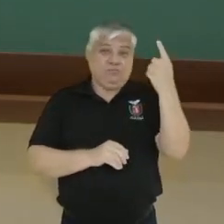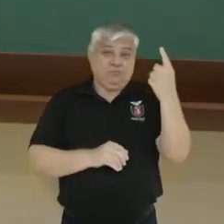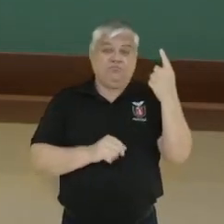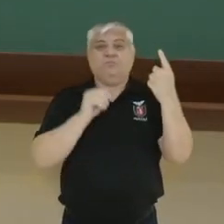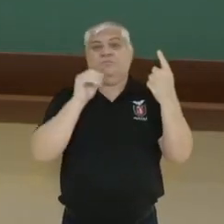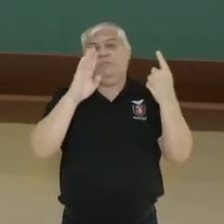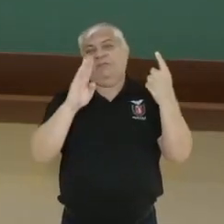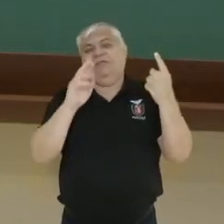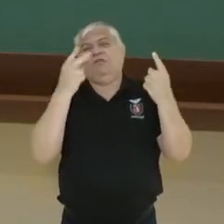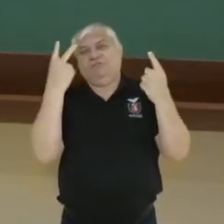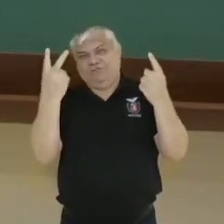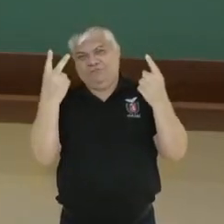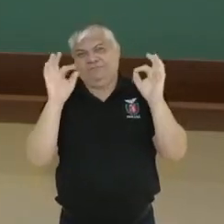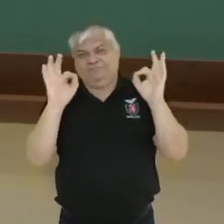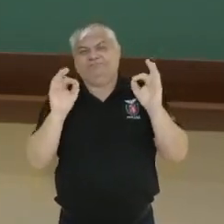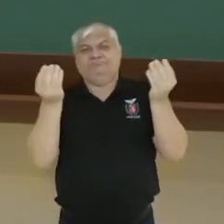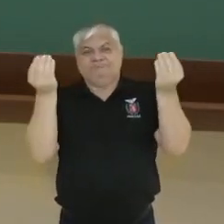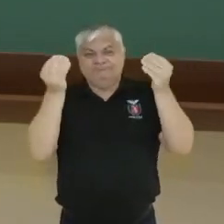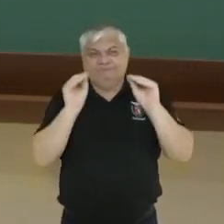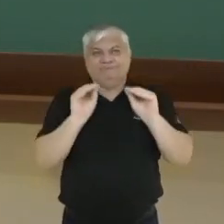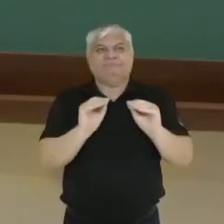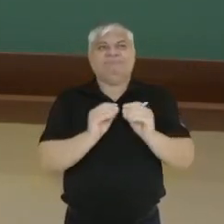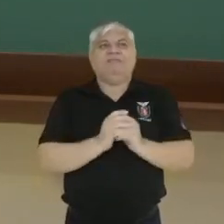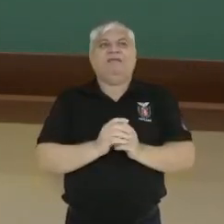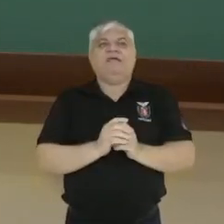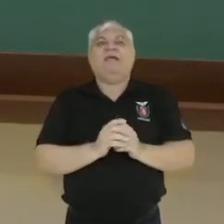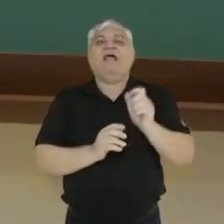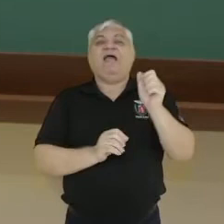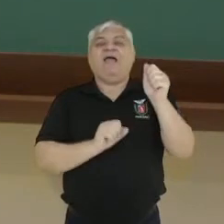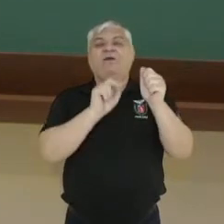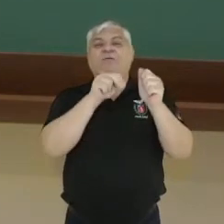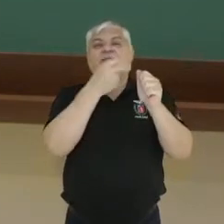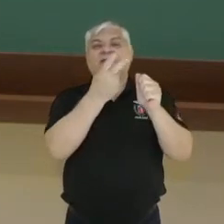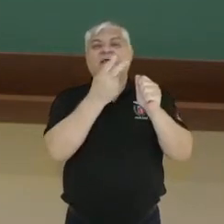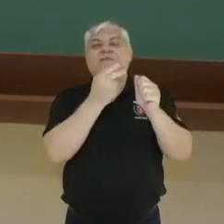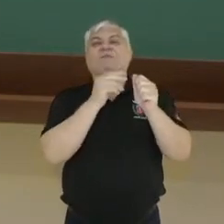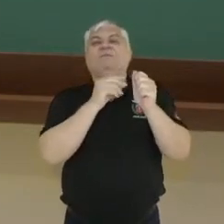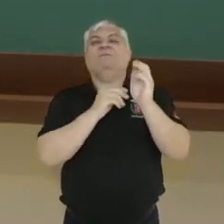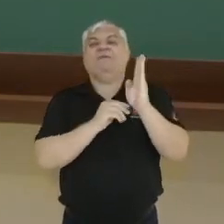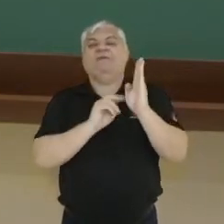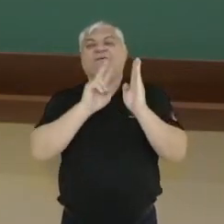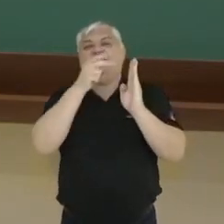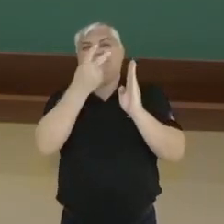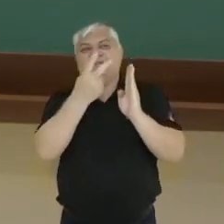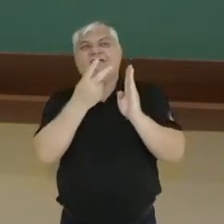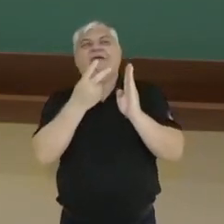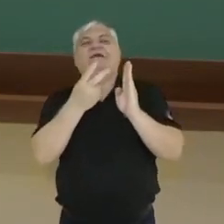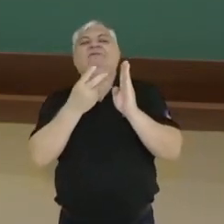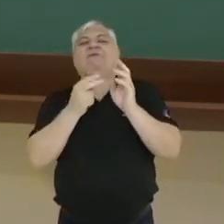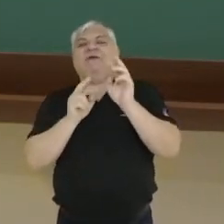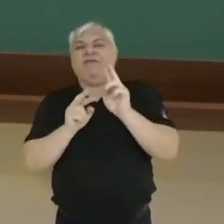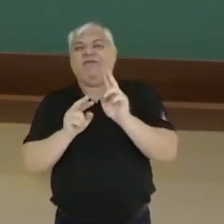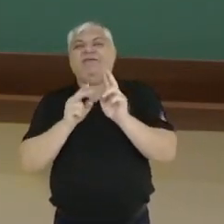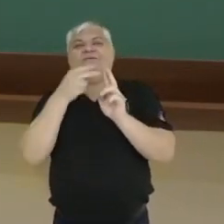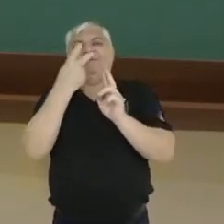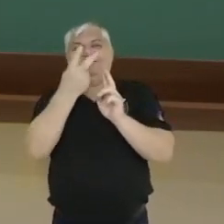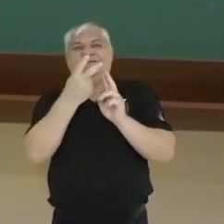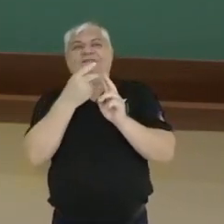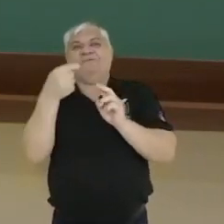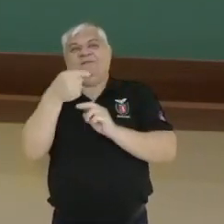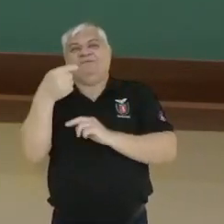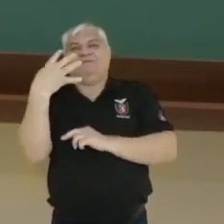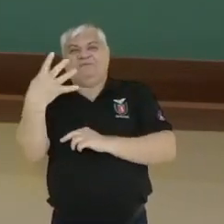de B e vamos substituir. A ao quadrado mais B ao quadrado menos R ao quadrado é igual a menos 4. No lugar do A,